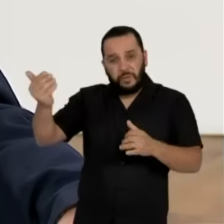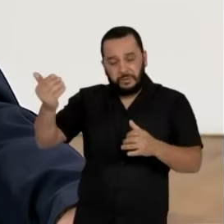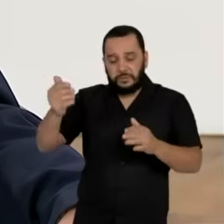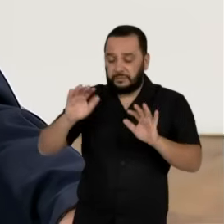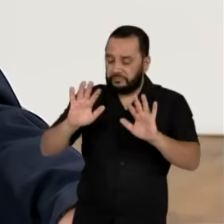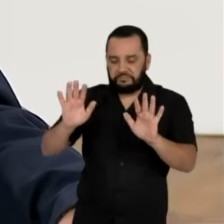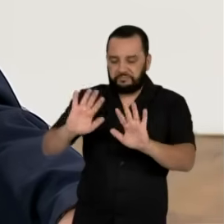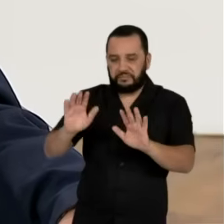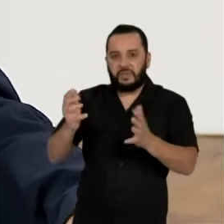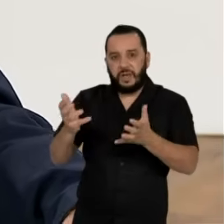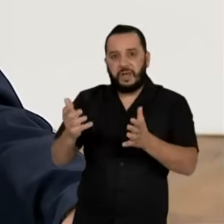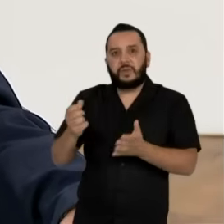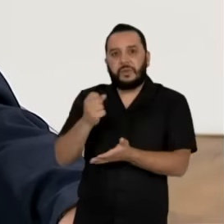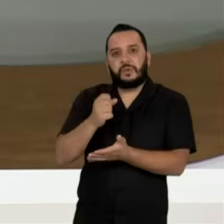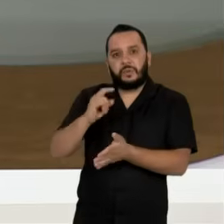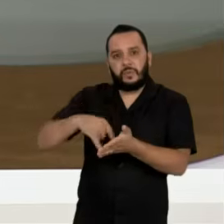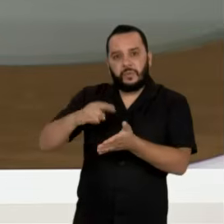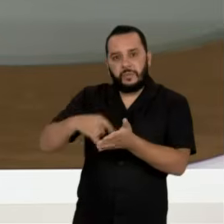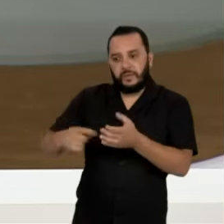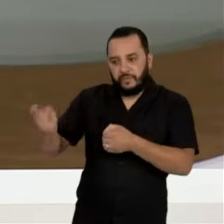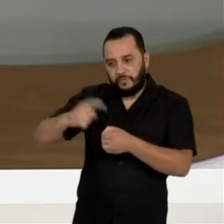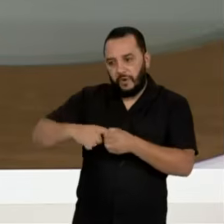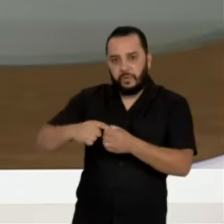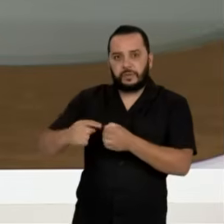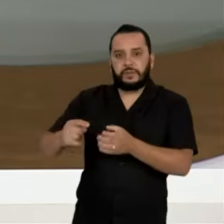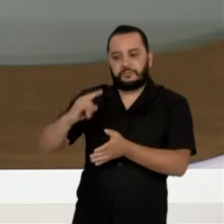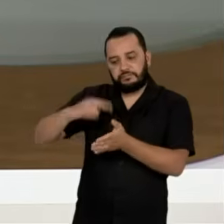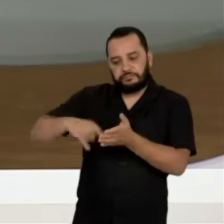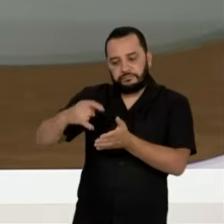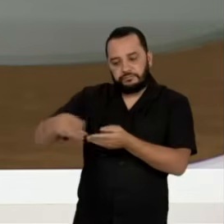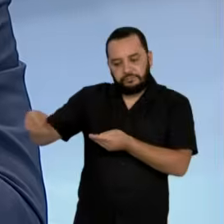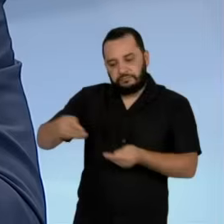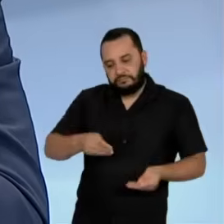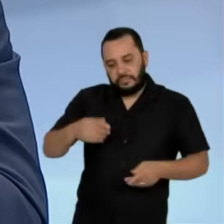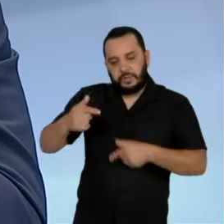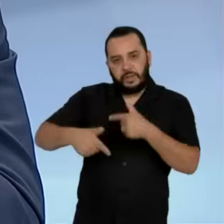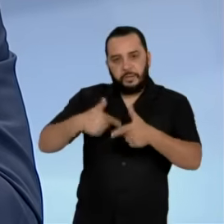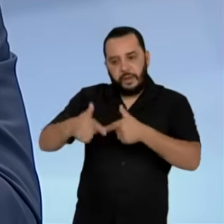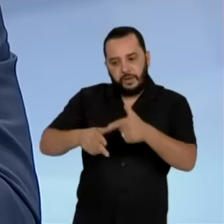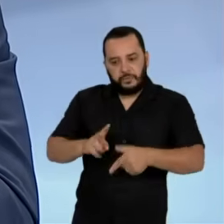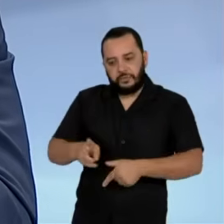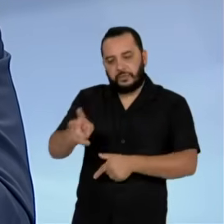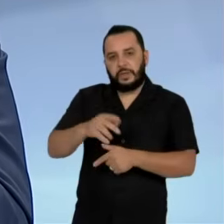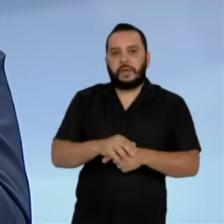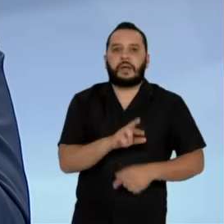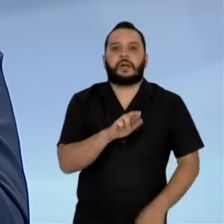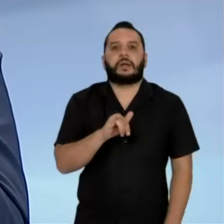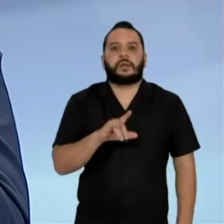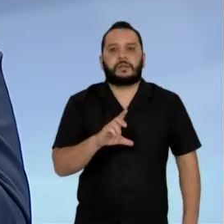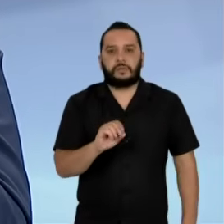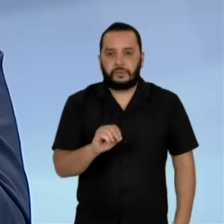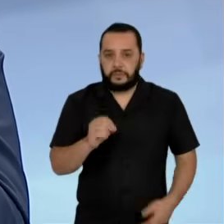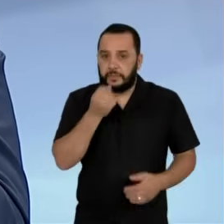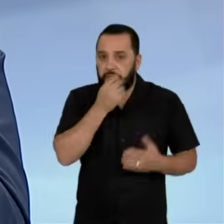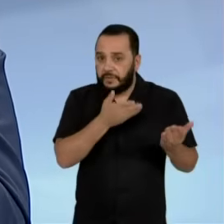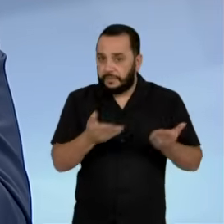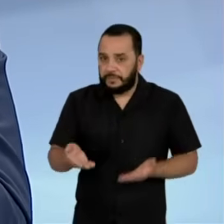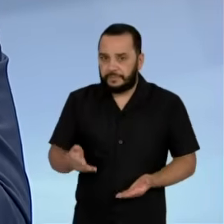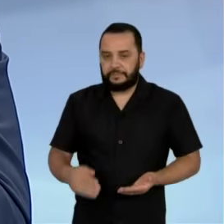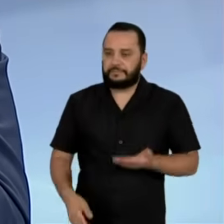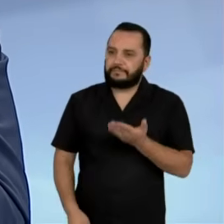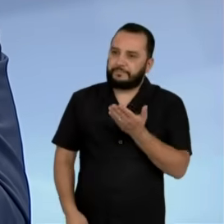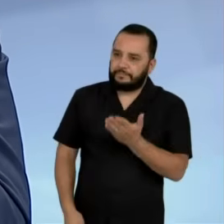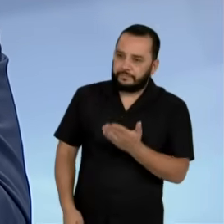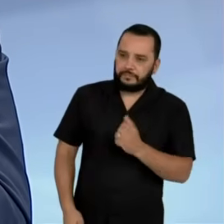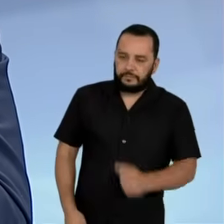gente poder continuar a trabalhar. Ricardo, bem-vindo à Roda Viva. Obrigado, Daniela. Doutor Eugênio, depois de